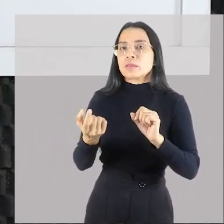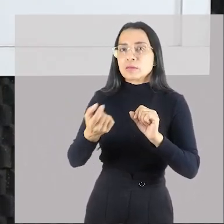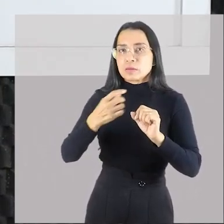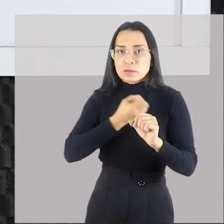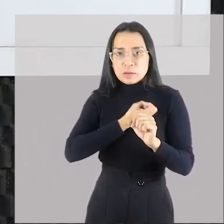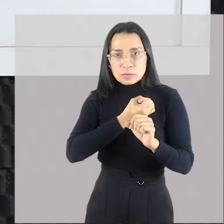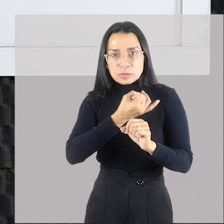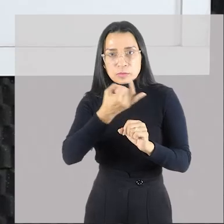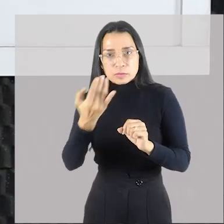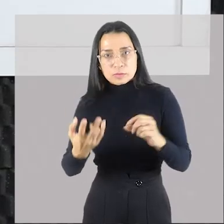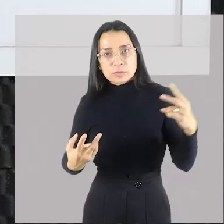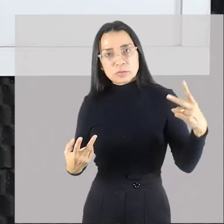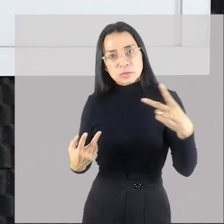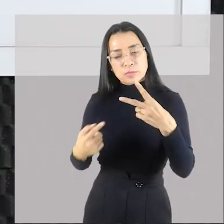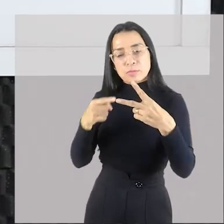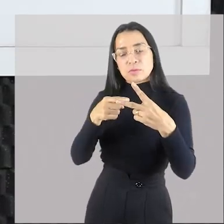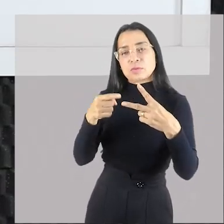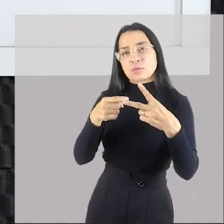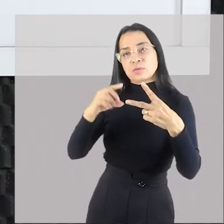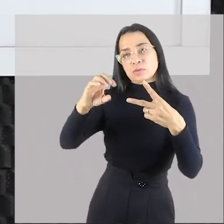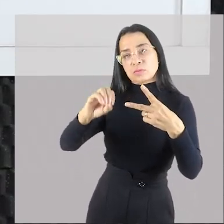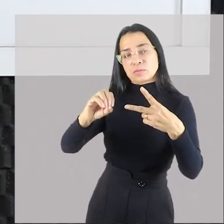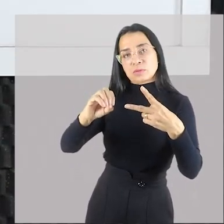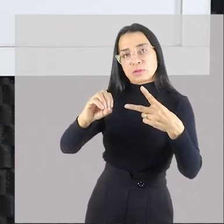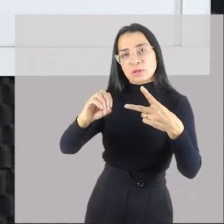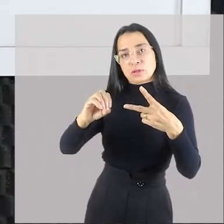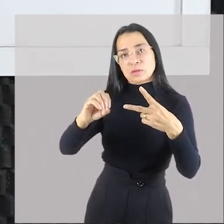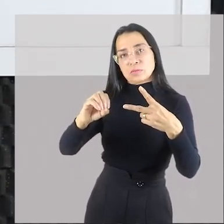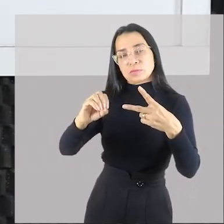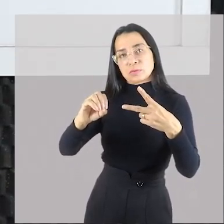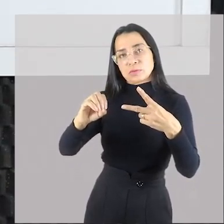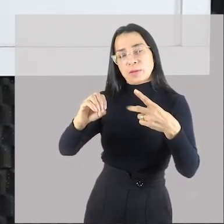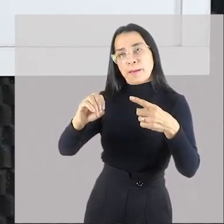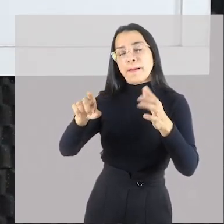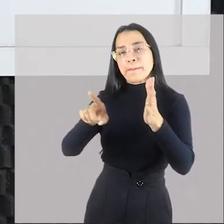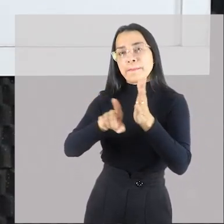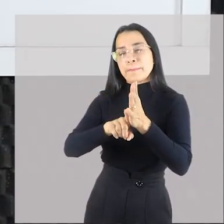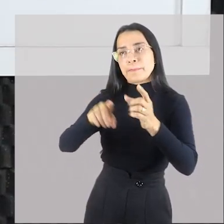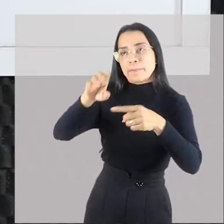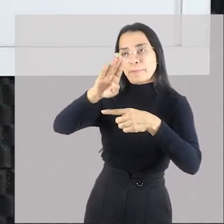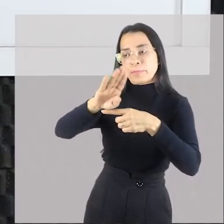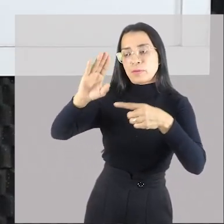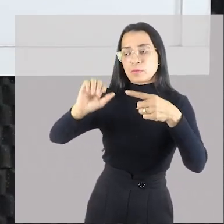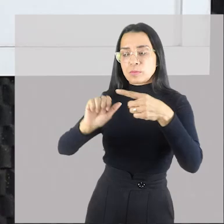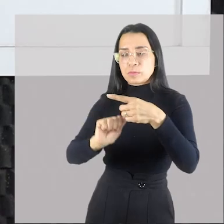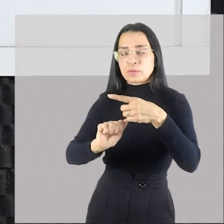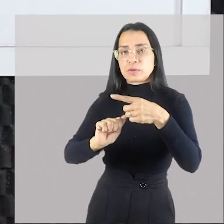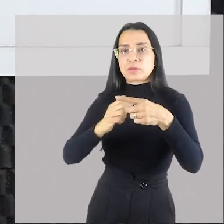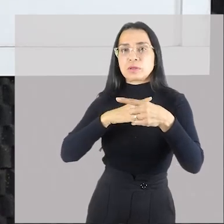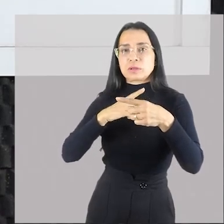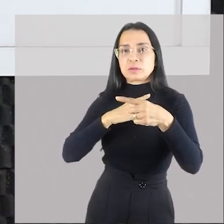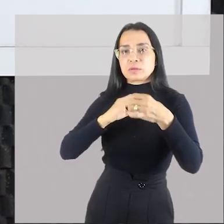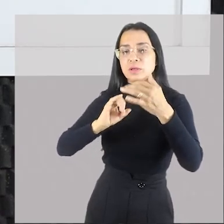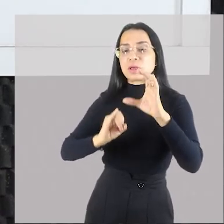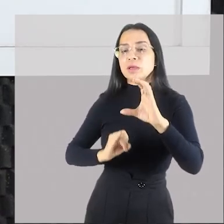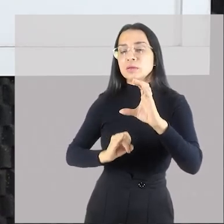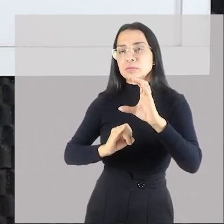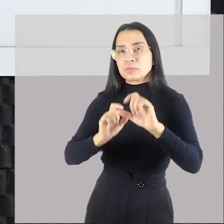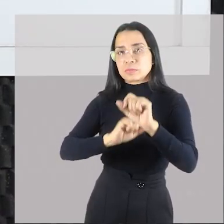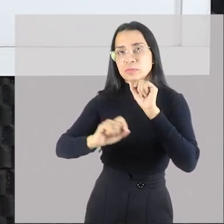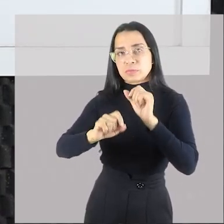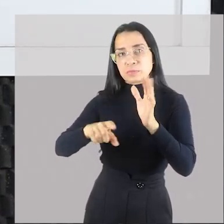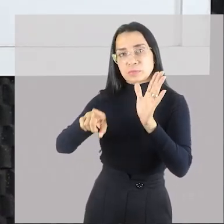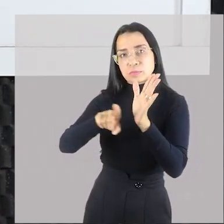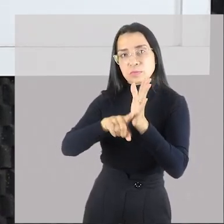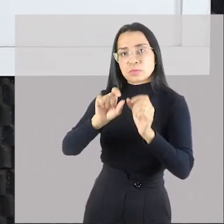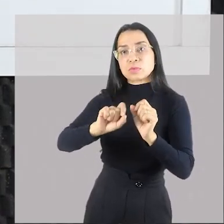zero da função, que é esse carinha aqui, que vale menos b sobre a, e tem imagens negativas.